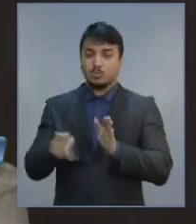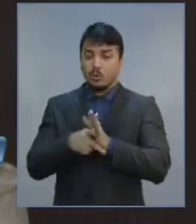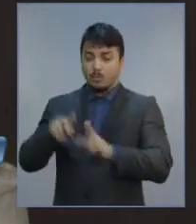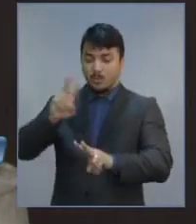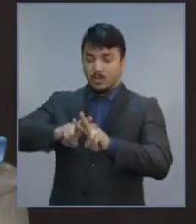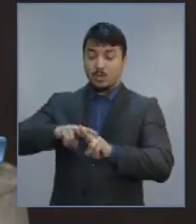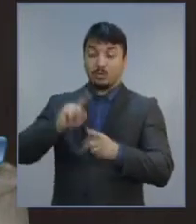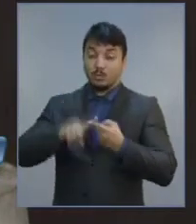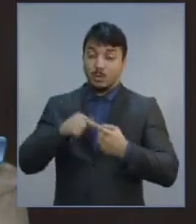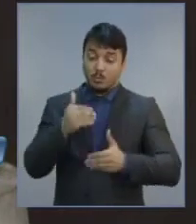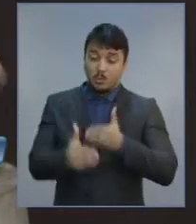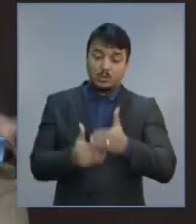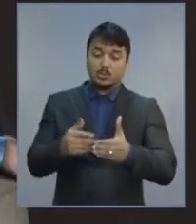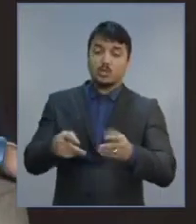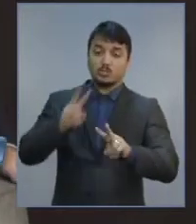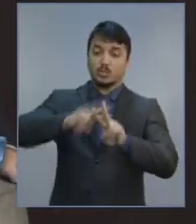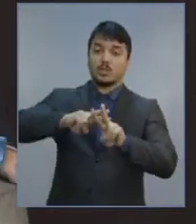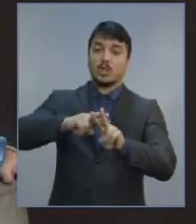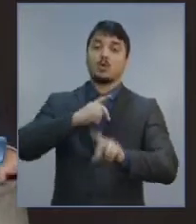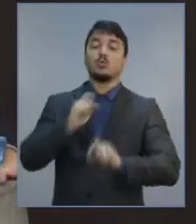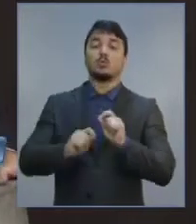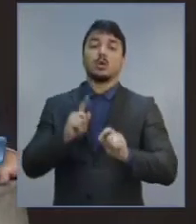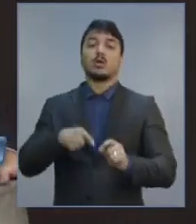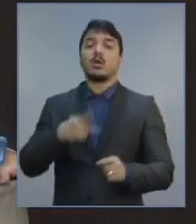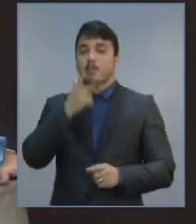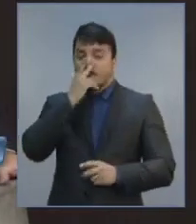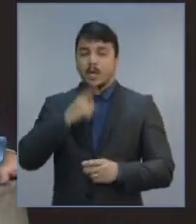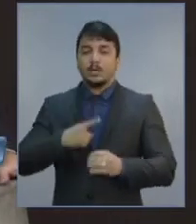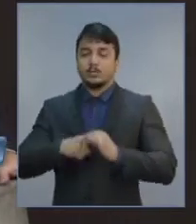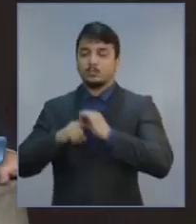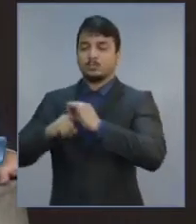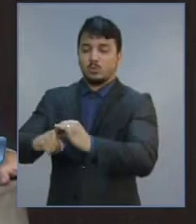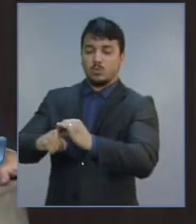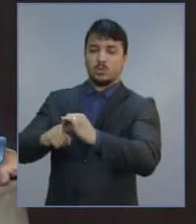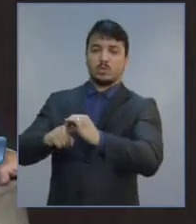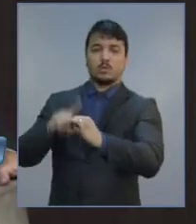processo penal seriam impeditivos